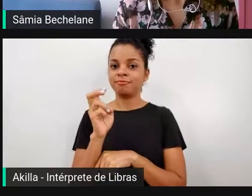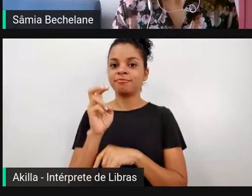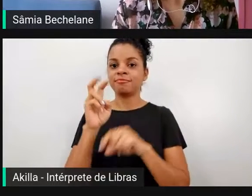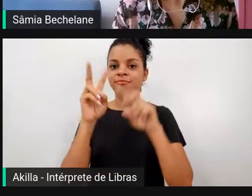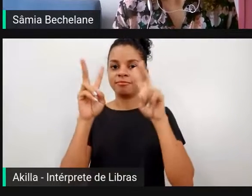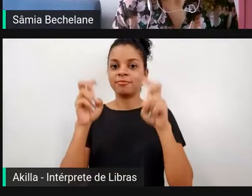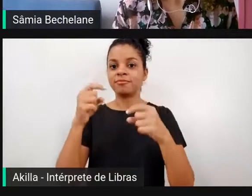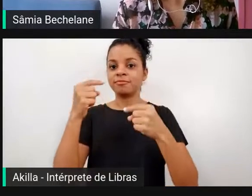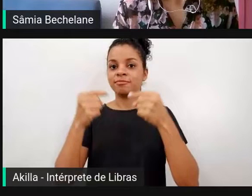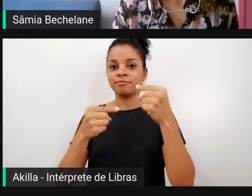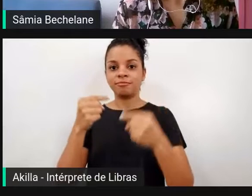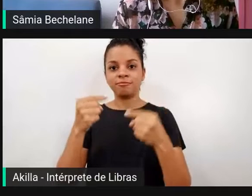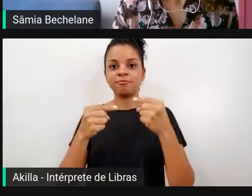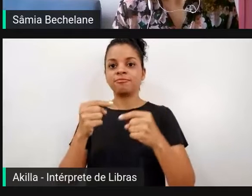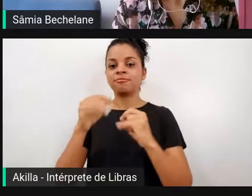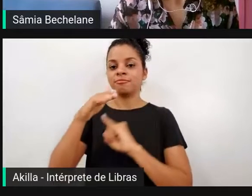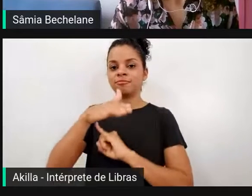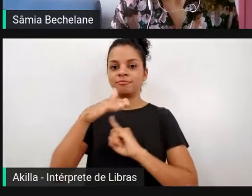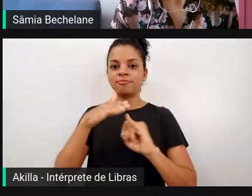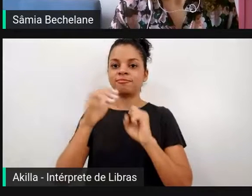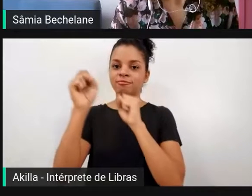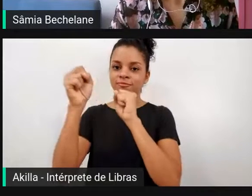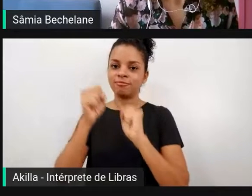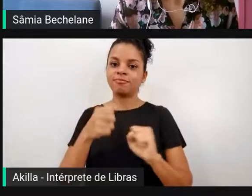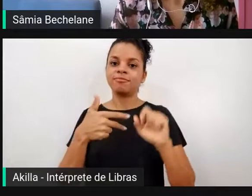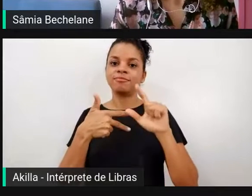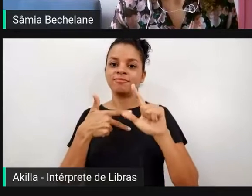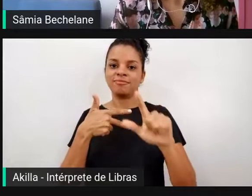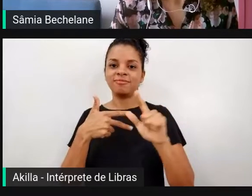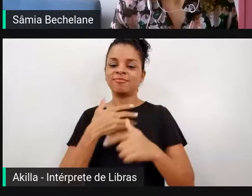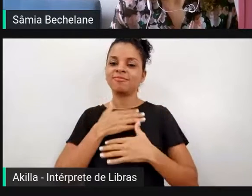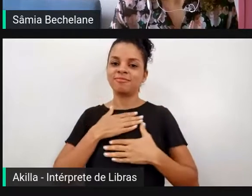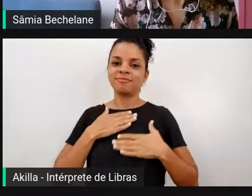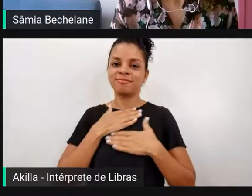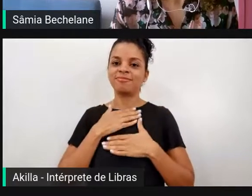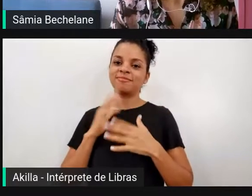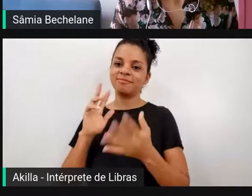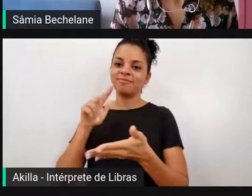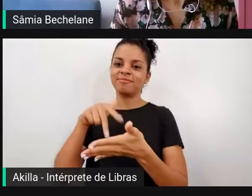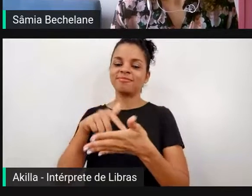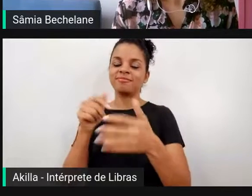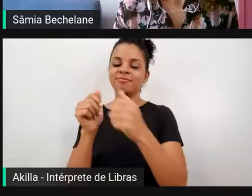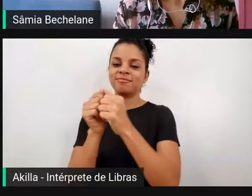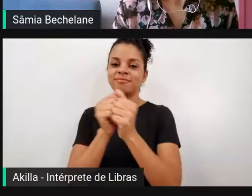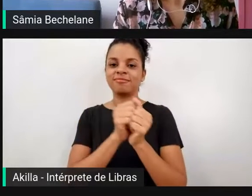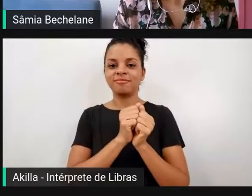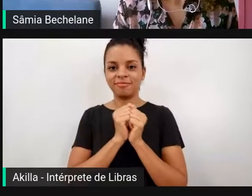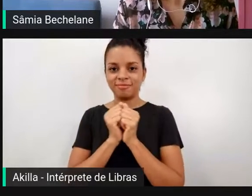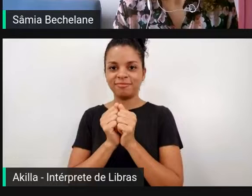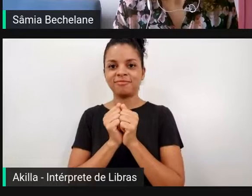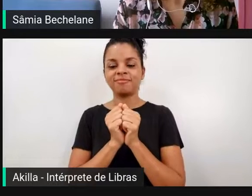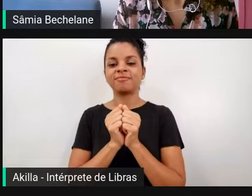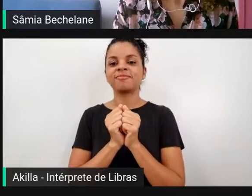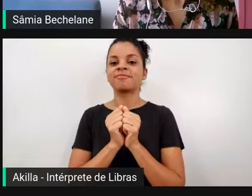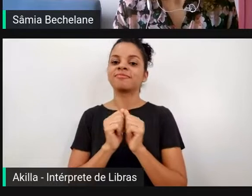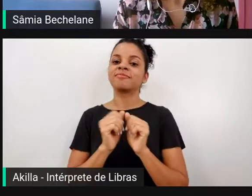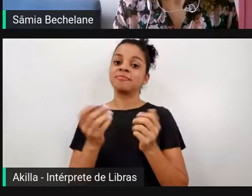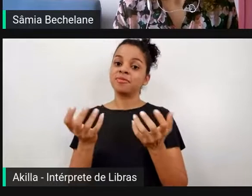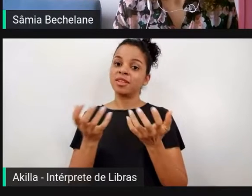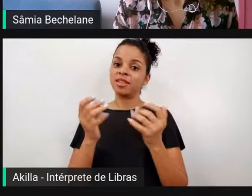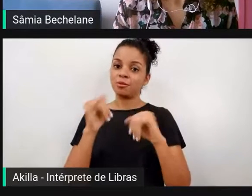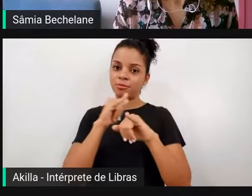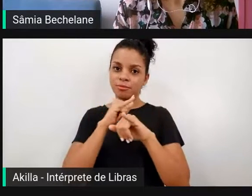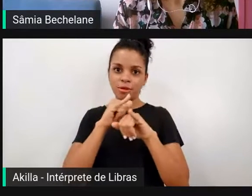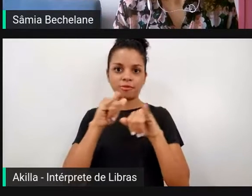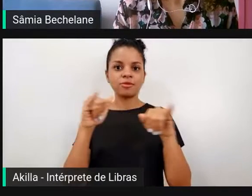Poder Legislativo. É um prazer ter vocês aqui nesse evento. Quero dar só alguns avisos gerais para